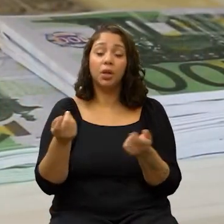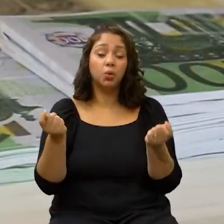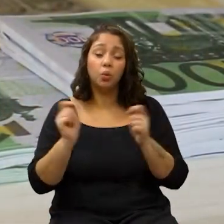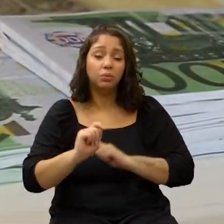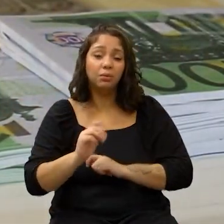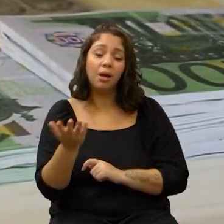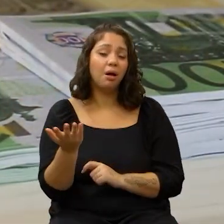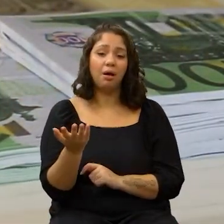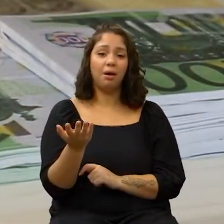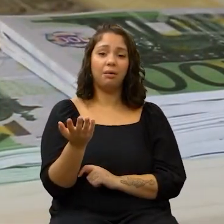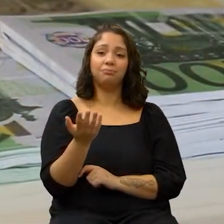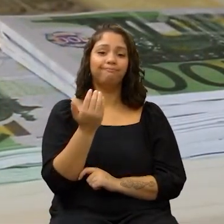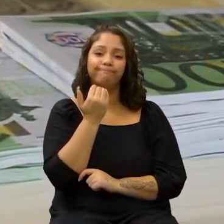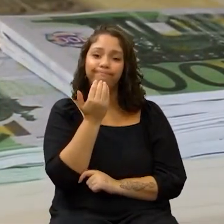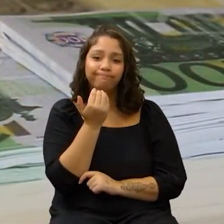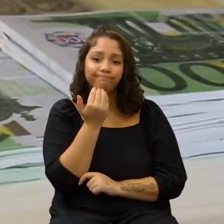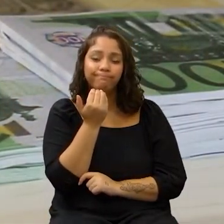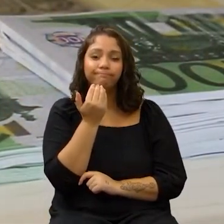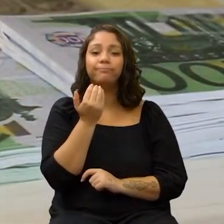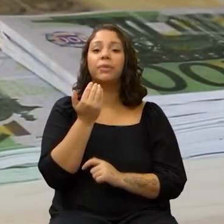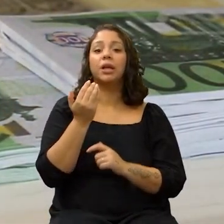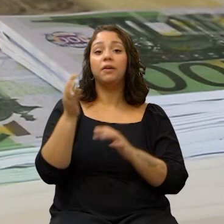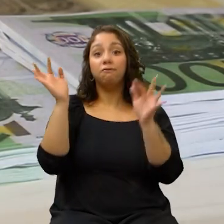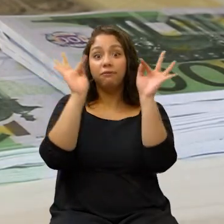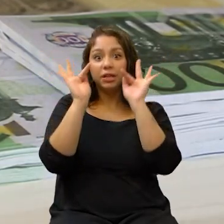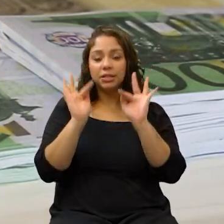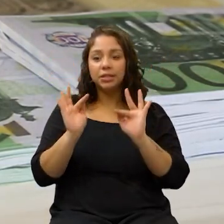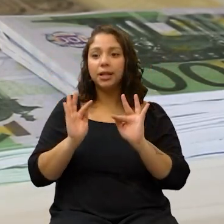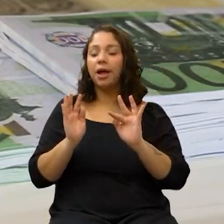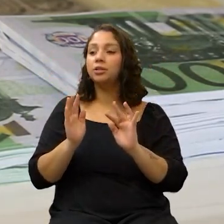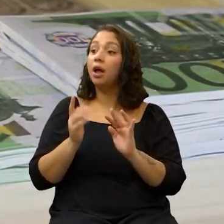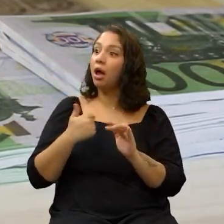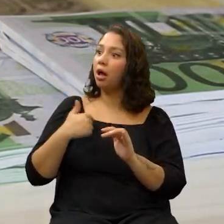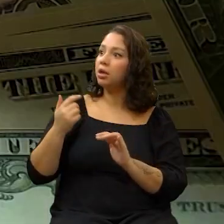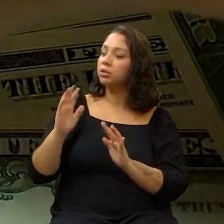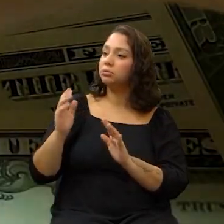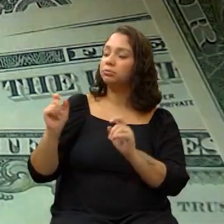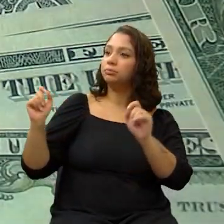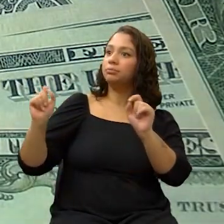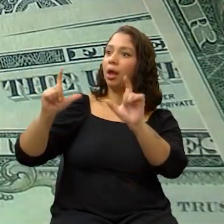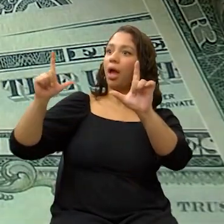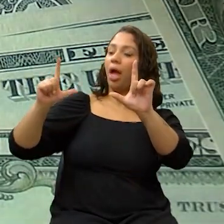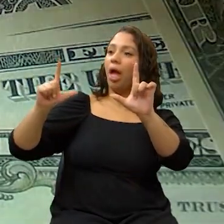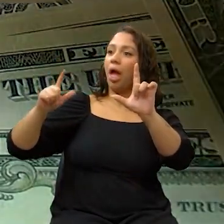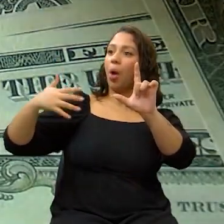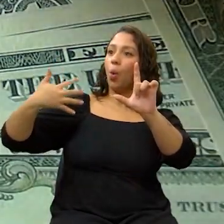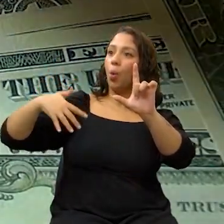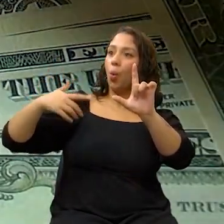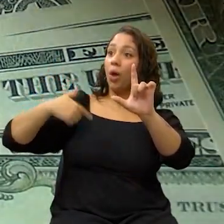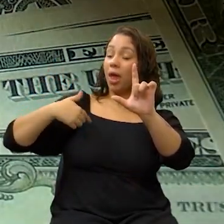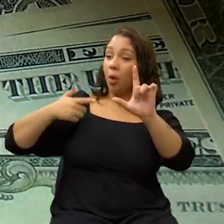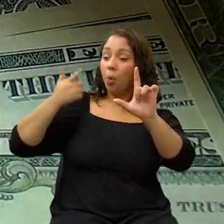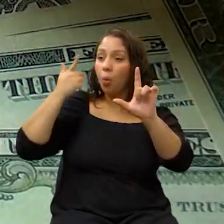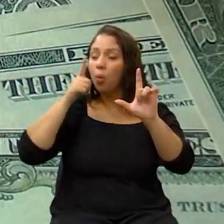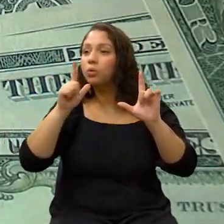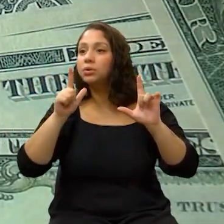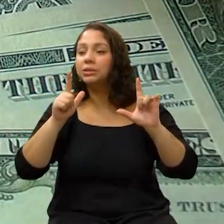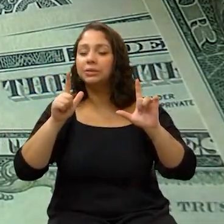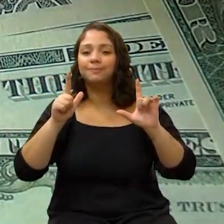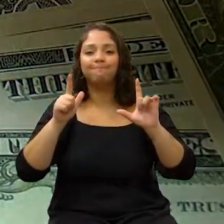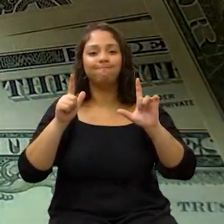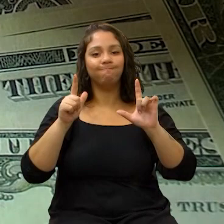conseguem alcançar aquele padrão de felicidade que é vendido, né, que é mostrado como sendo aquilo que é o padrão de